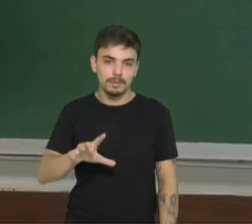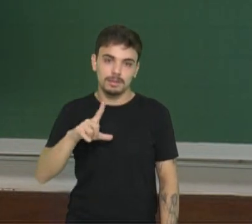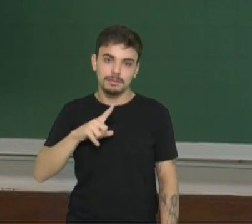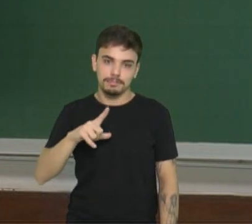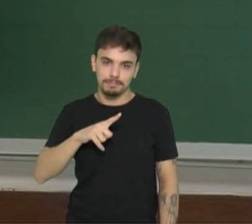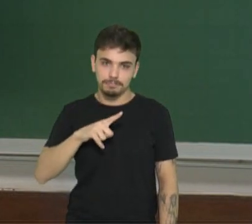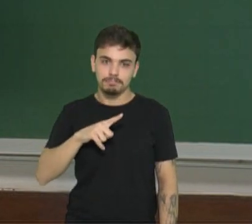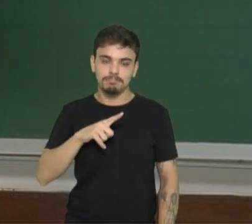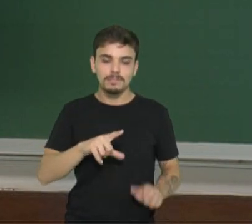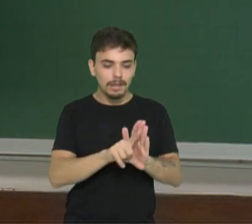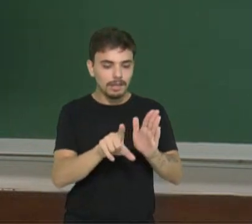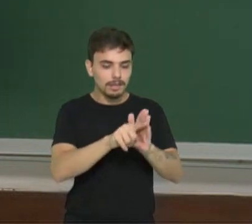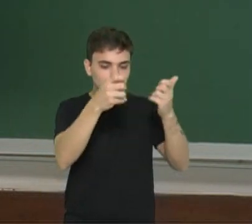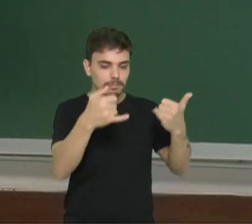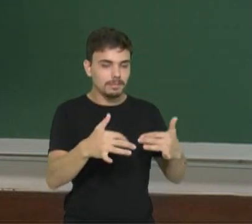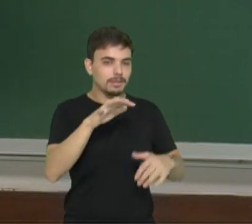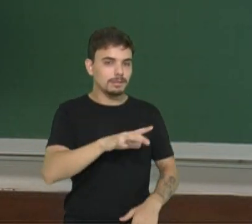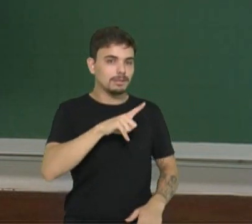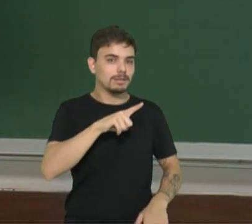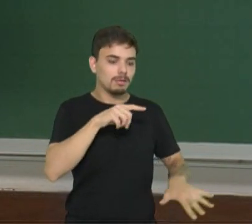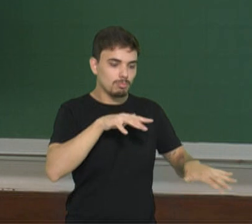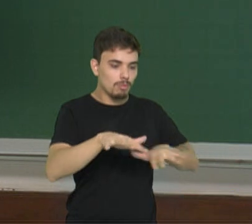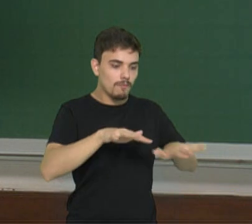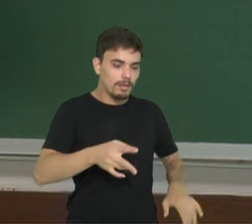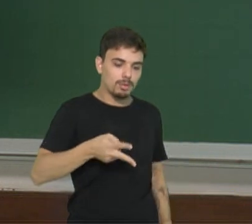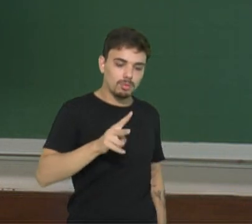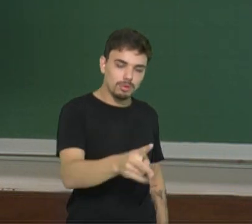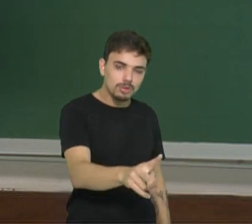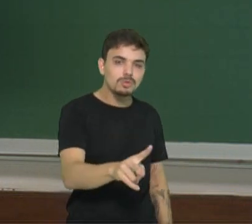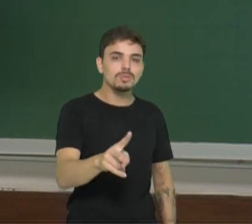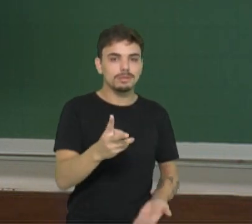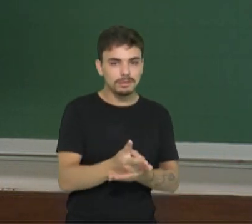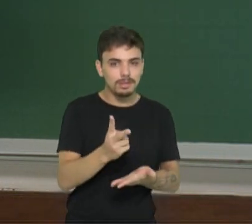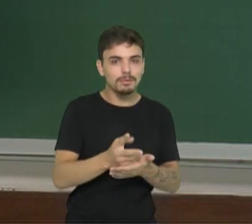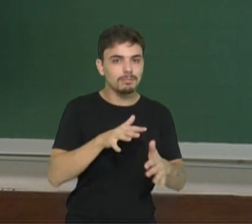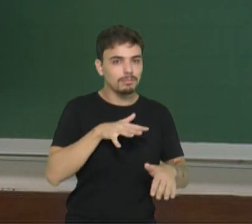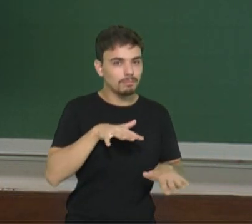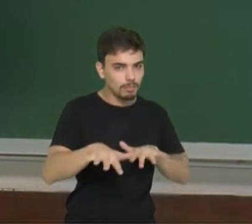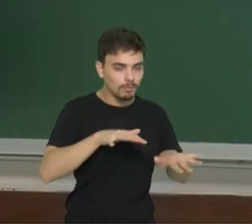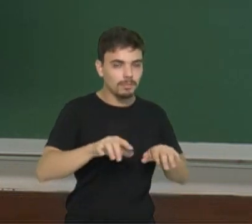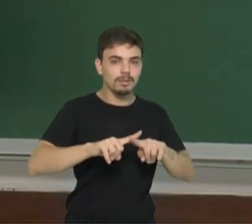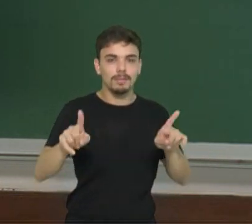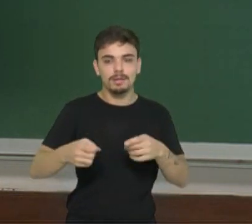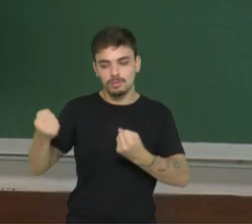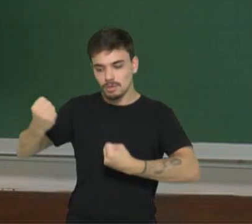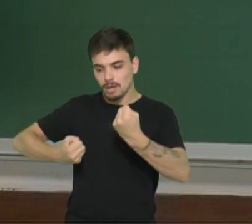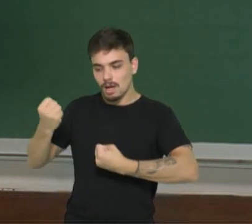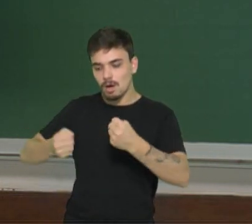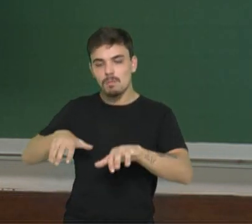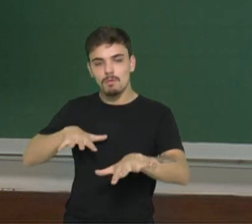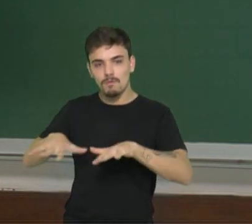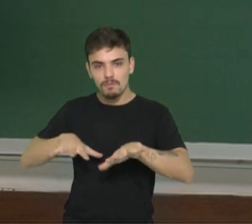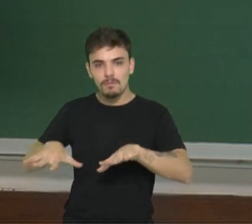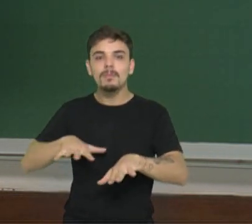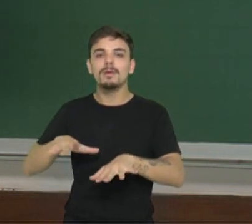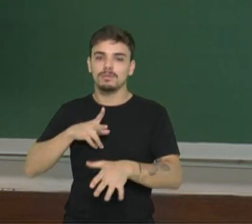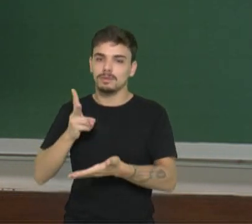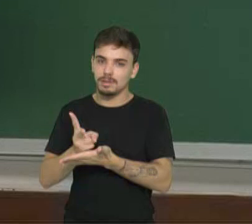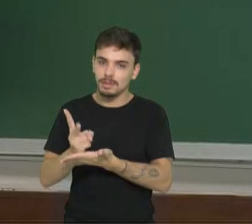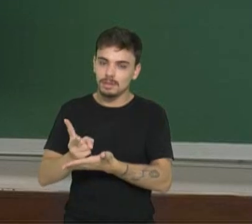tende a continuar em movimento. Então, se o carro está se movimentando, ele tem essa tendência de continuar se movimentando. Se tiver